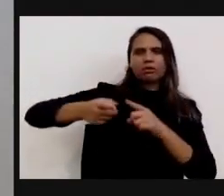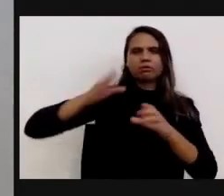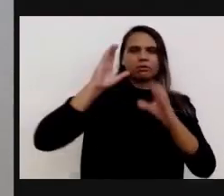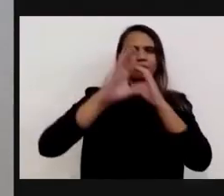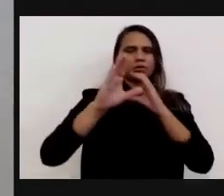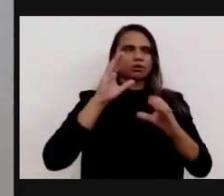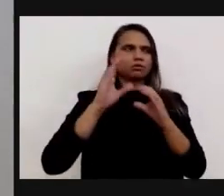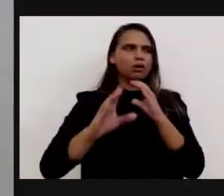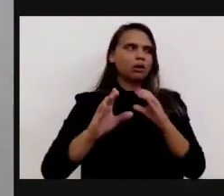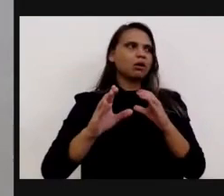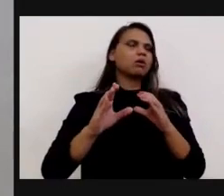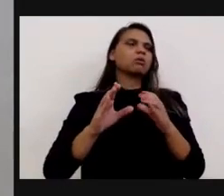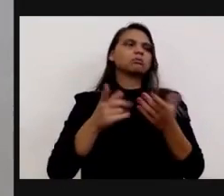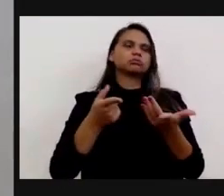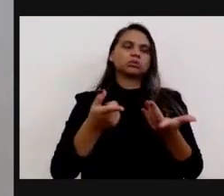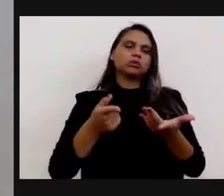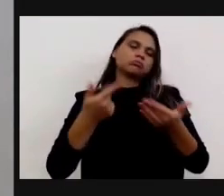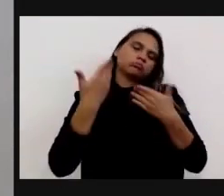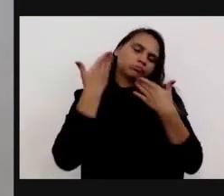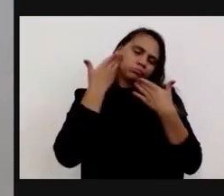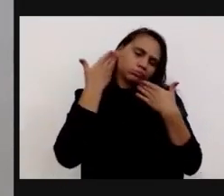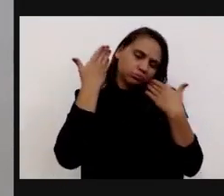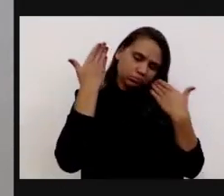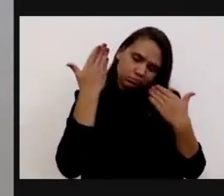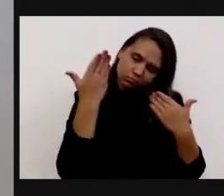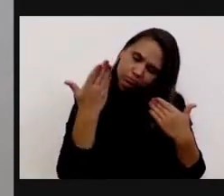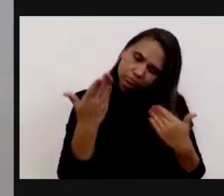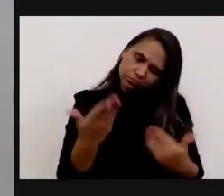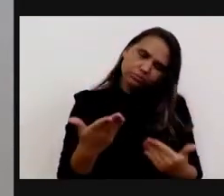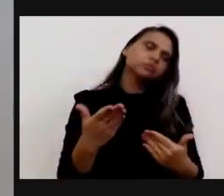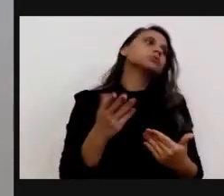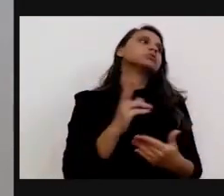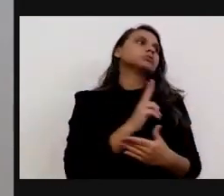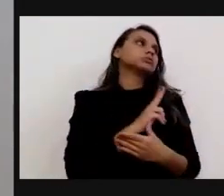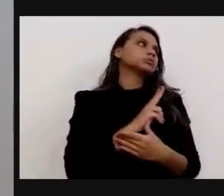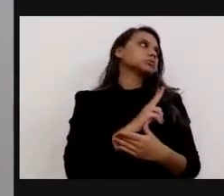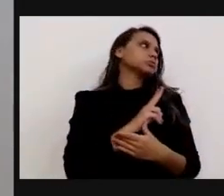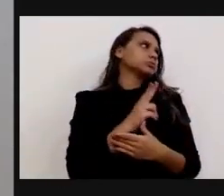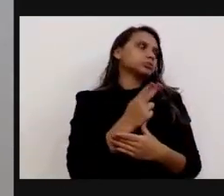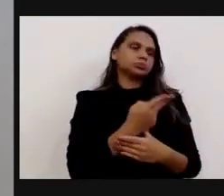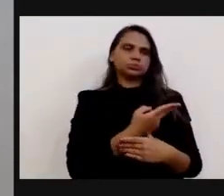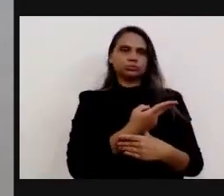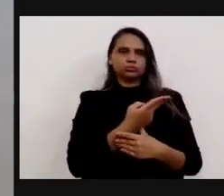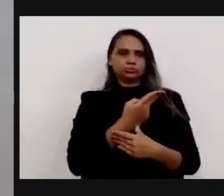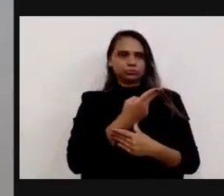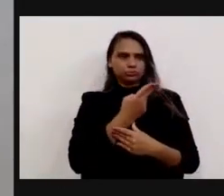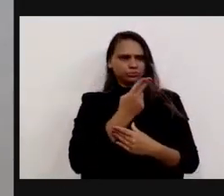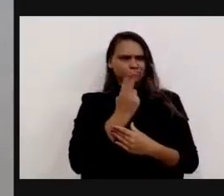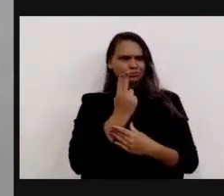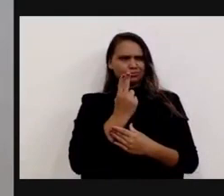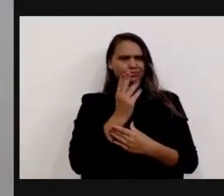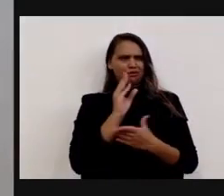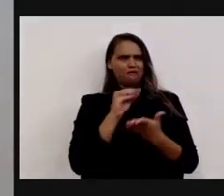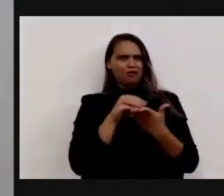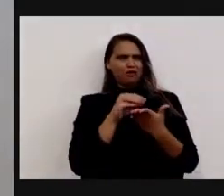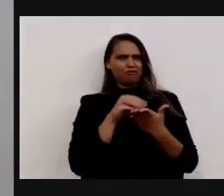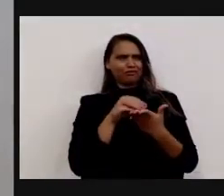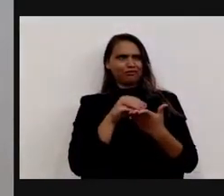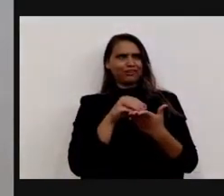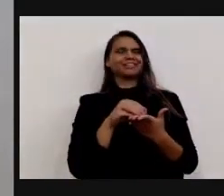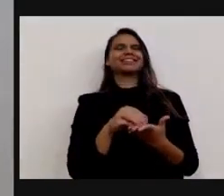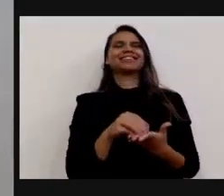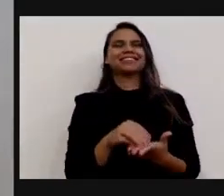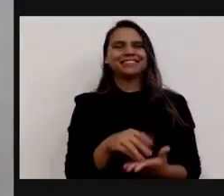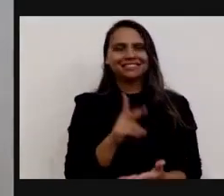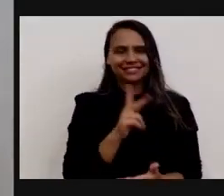comunicação então é um agradecimento aí em nome eu não me apresentei aqui nenhum momento né Eu sou professor Cristiano